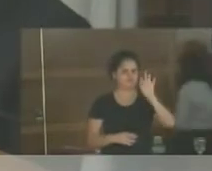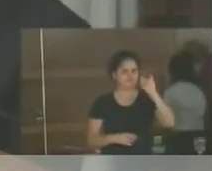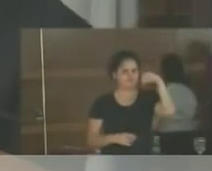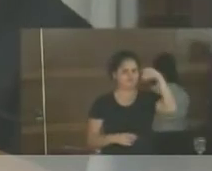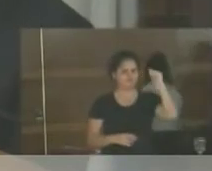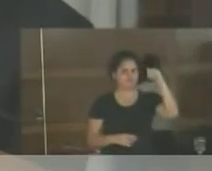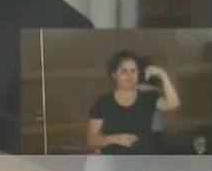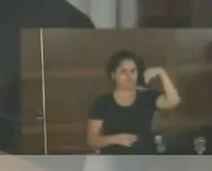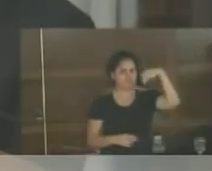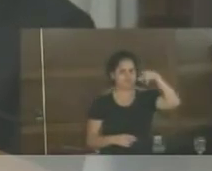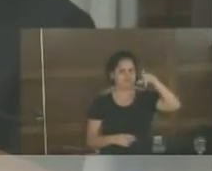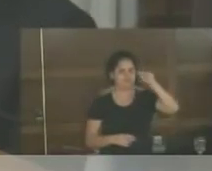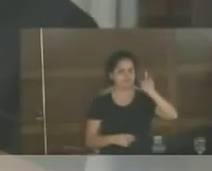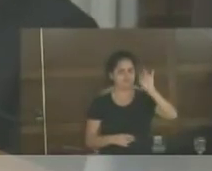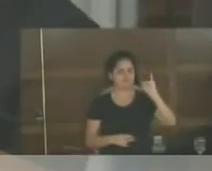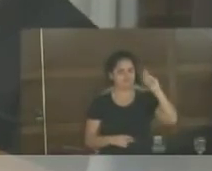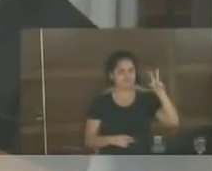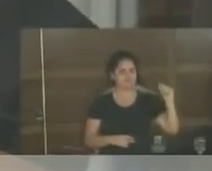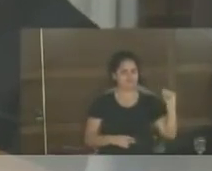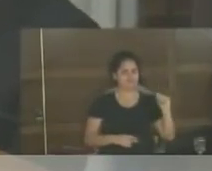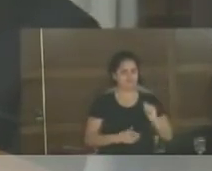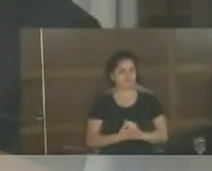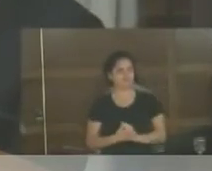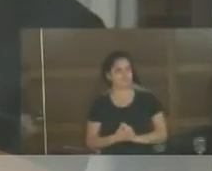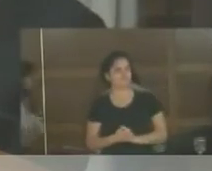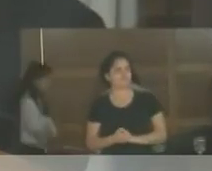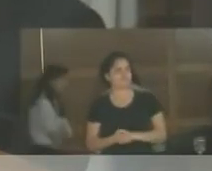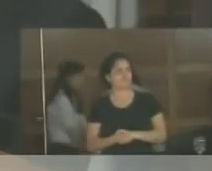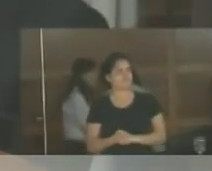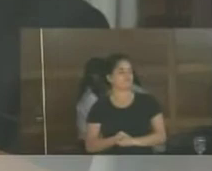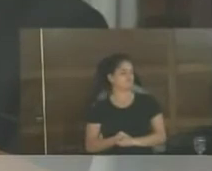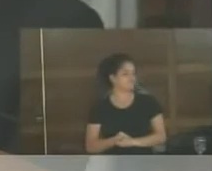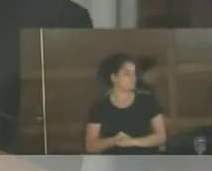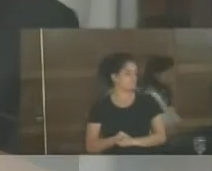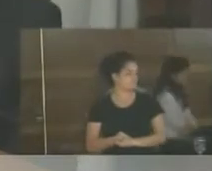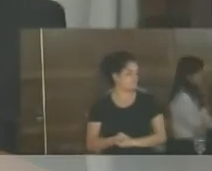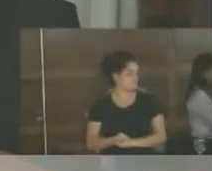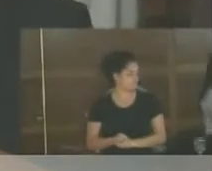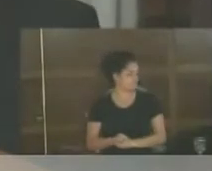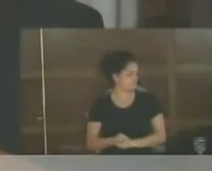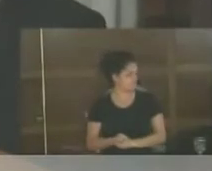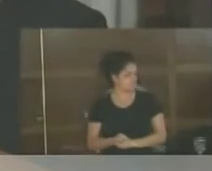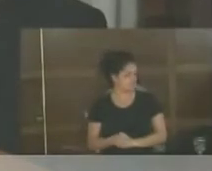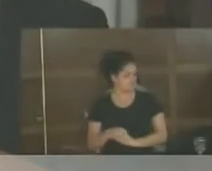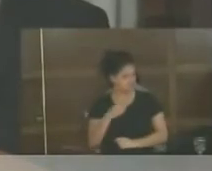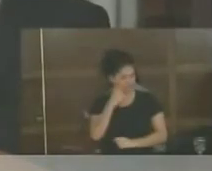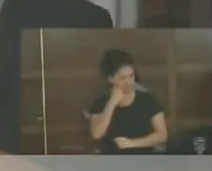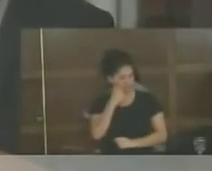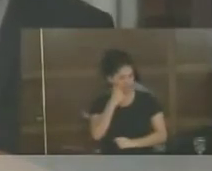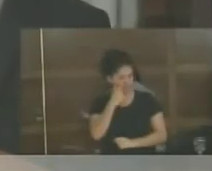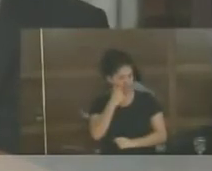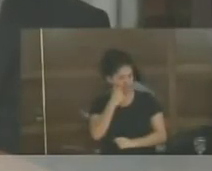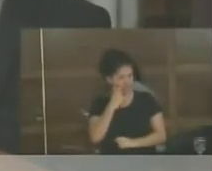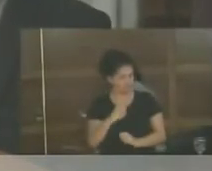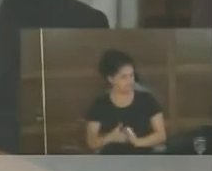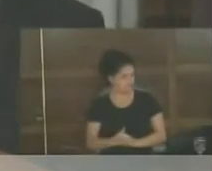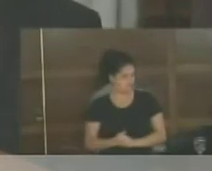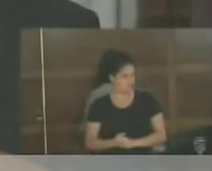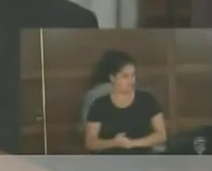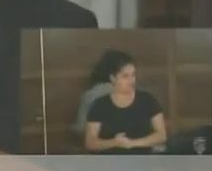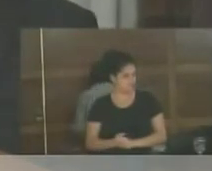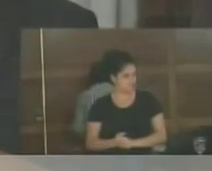tem lá uma torneira que você não usa. Aí vão considerar que você tem 2 pavimentos, você vai pagar o triplo do outro, que tem um pavimento que gaste mais do que